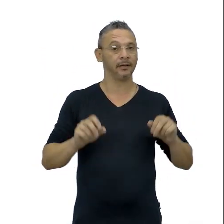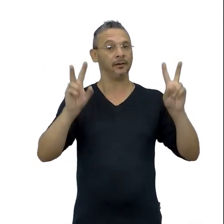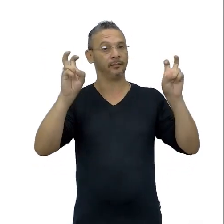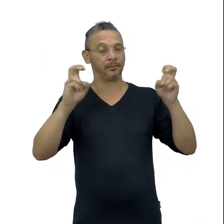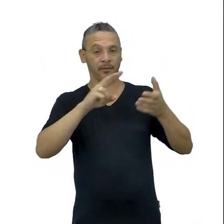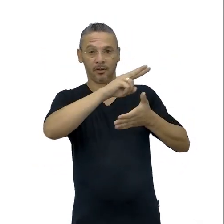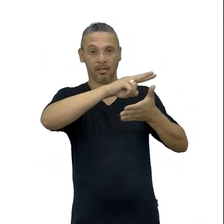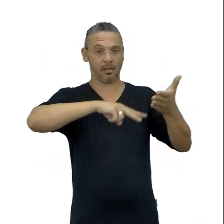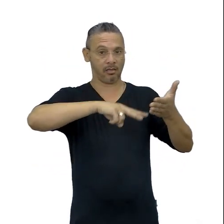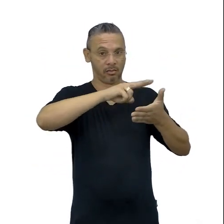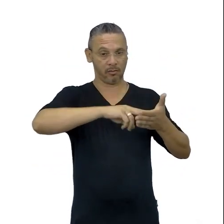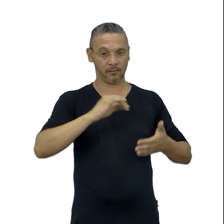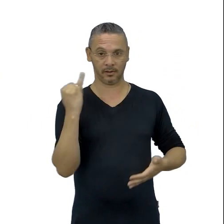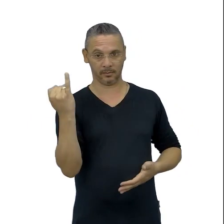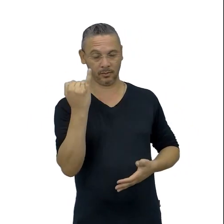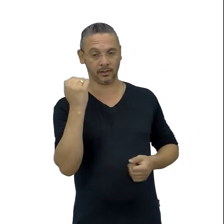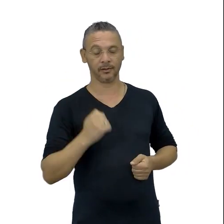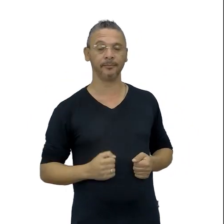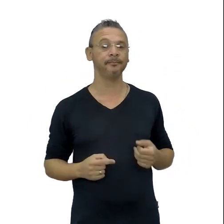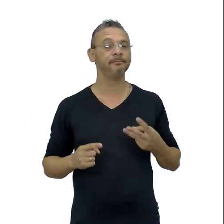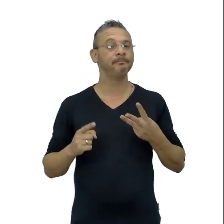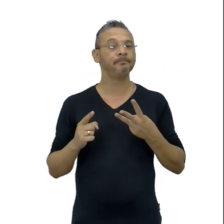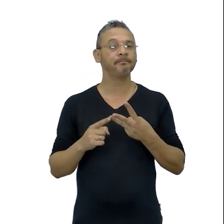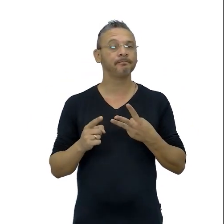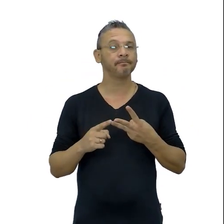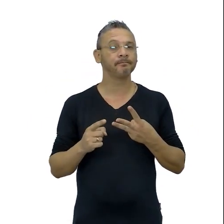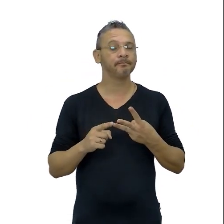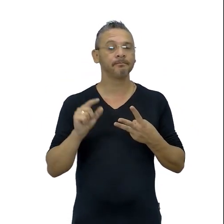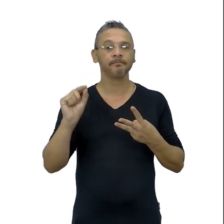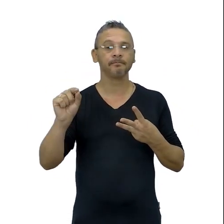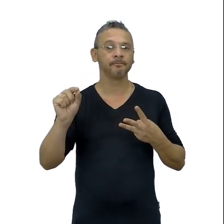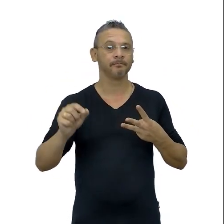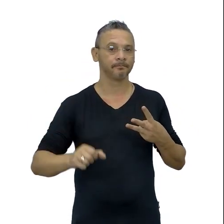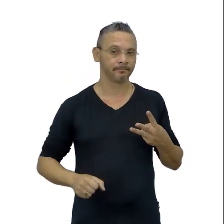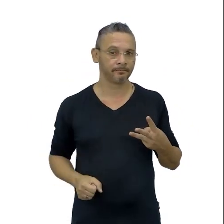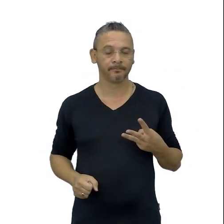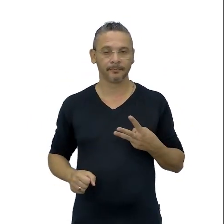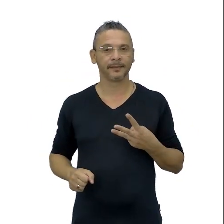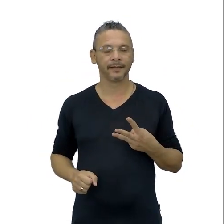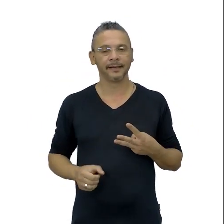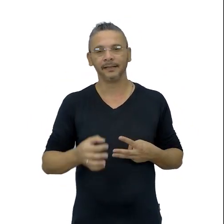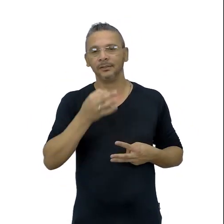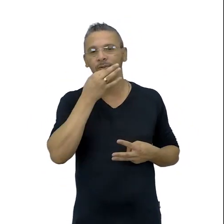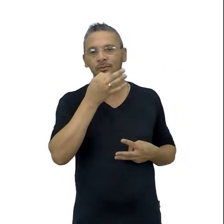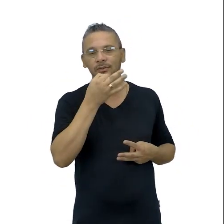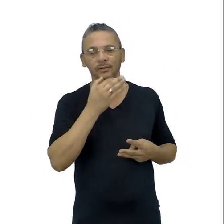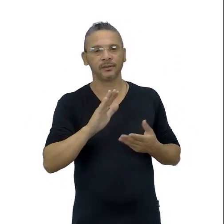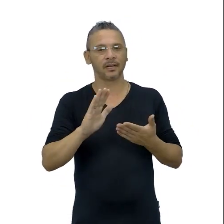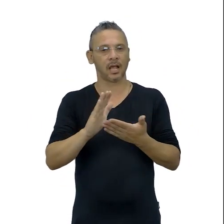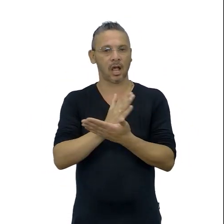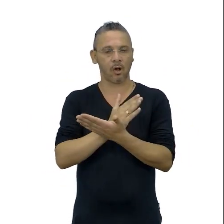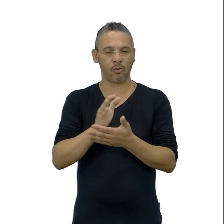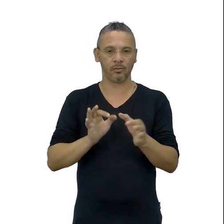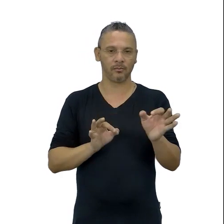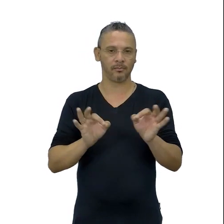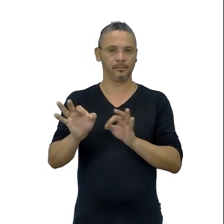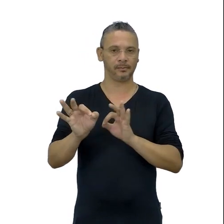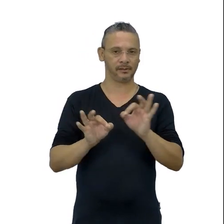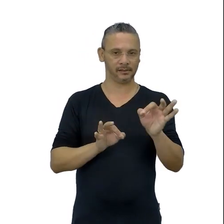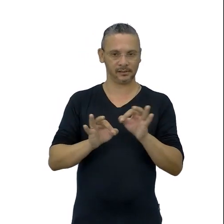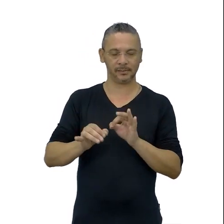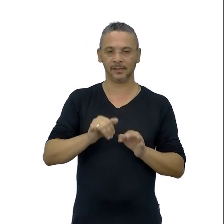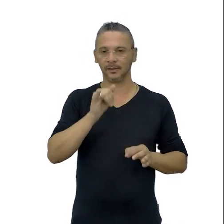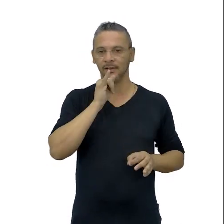em leitura, e o terceiro momento, com algumas sugestões de ações planejadas, como